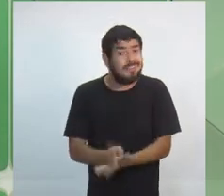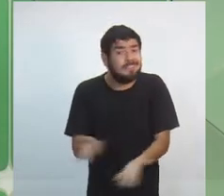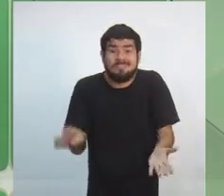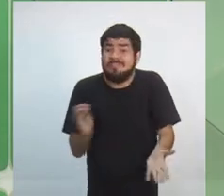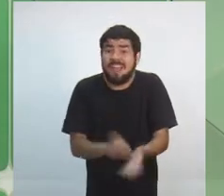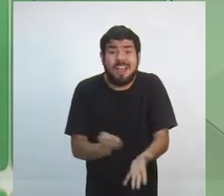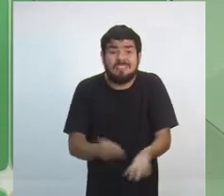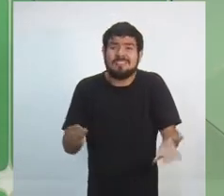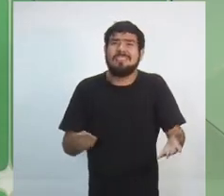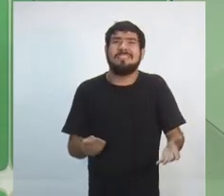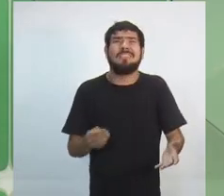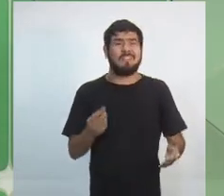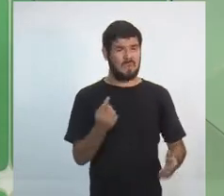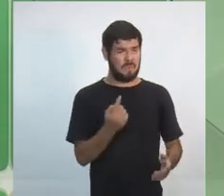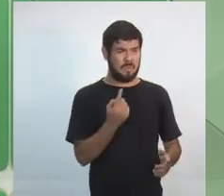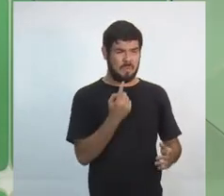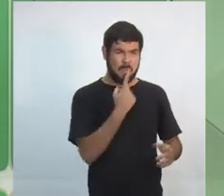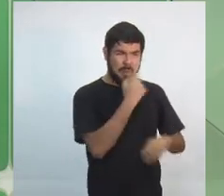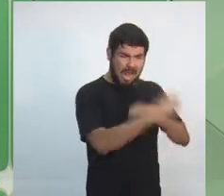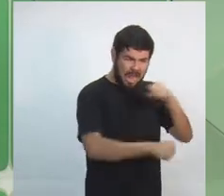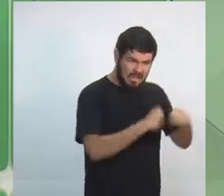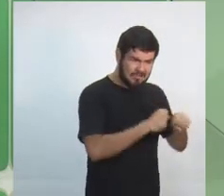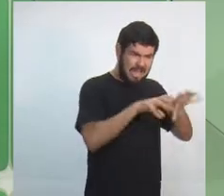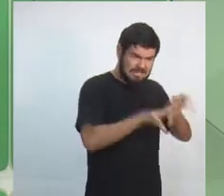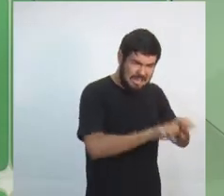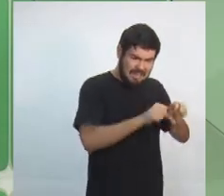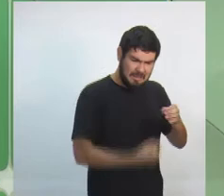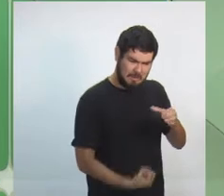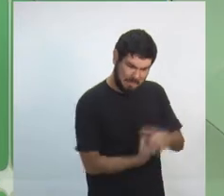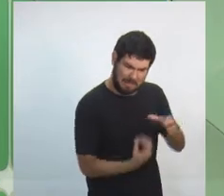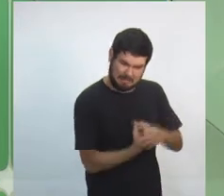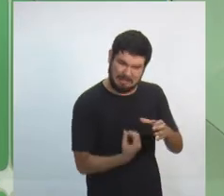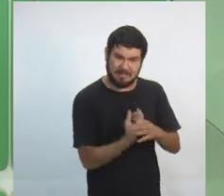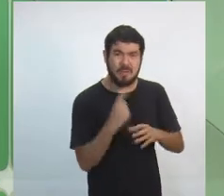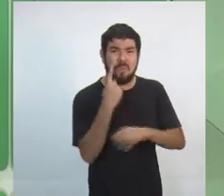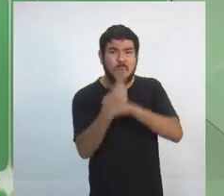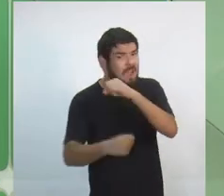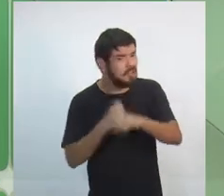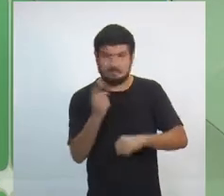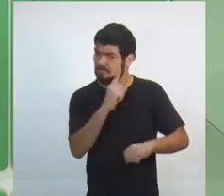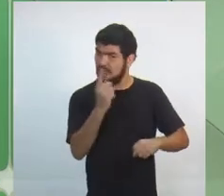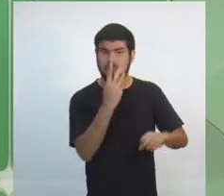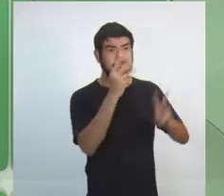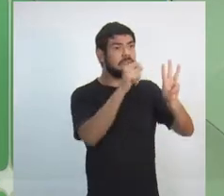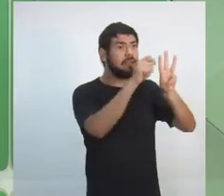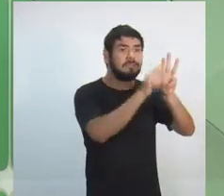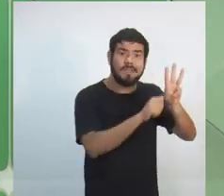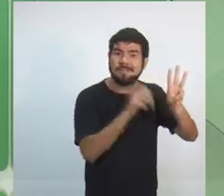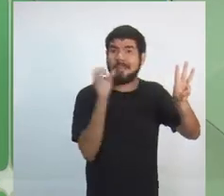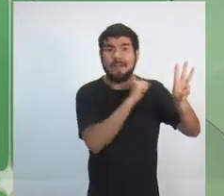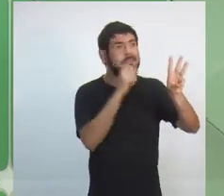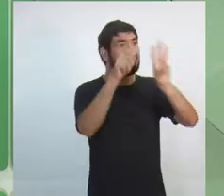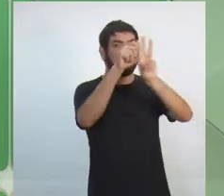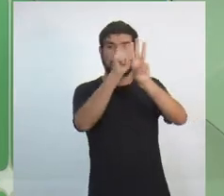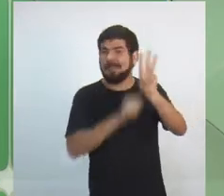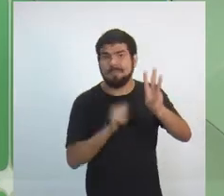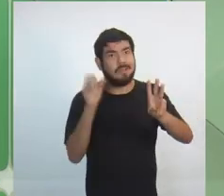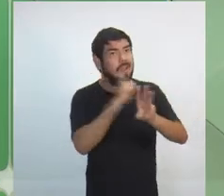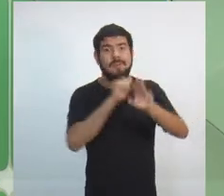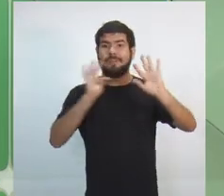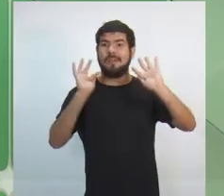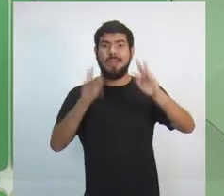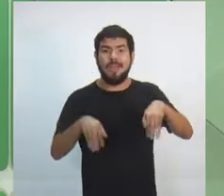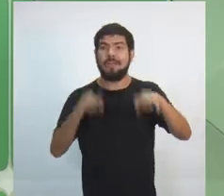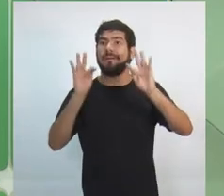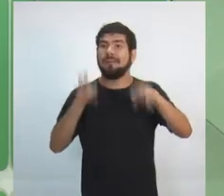plantar açaí o ano todo, porque ele não vai dar. E a maior quantidade de açaí que nós temos é extrativista. A maior produção que nós temos no